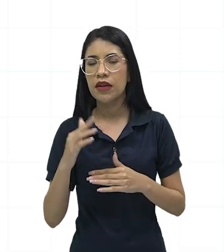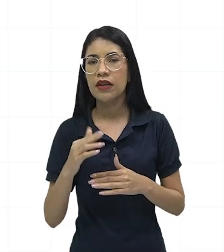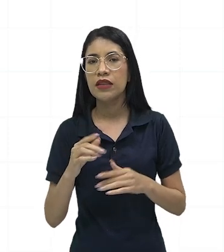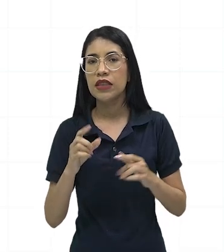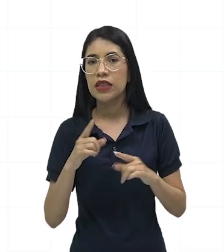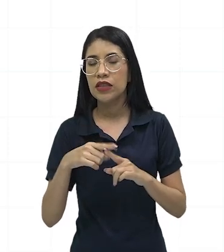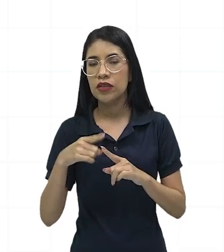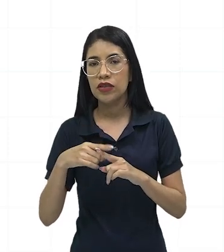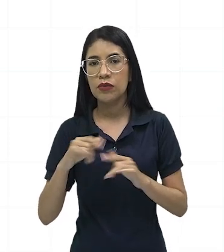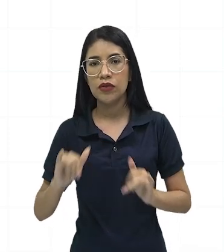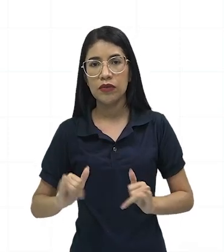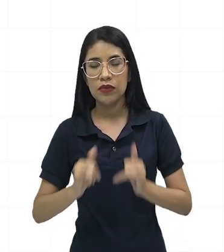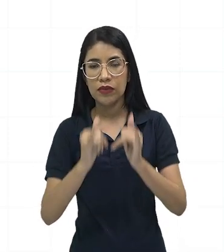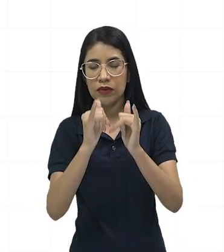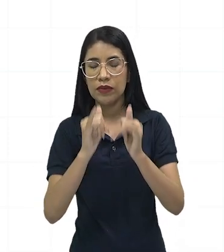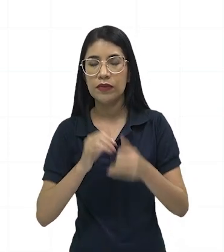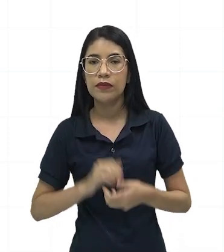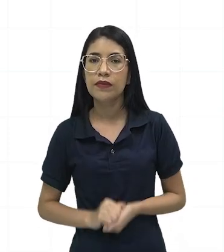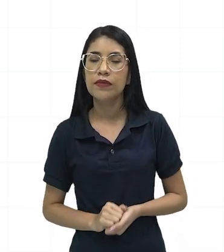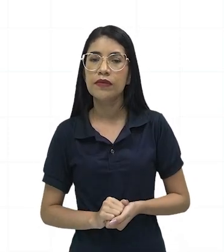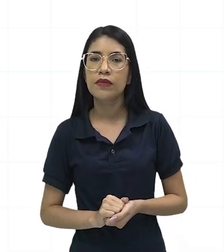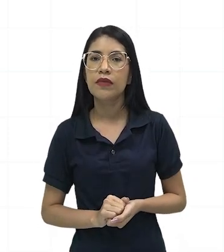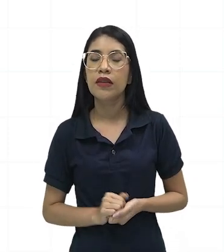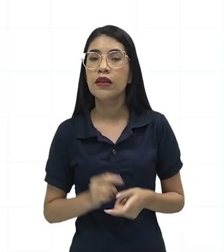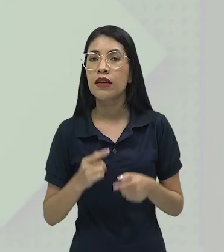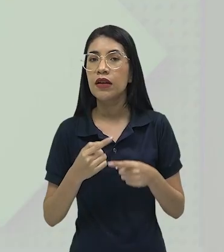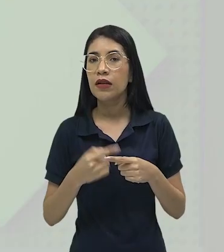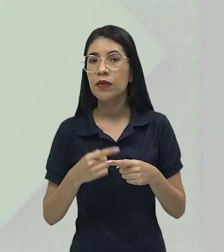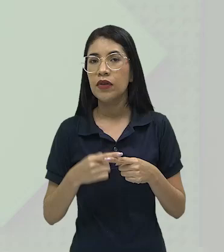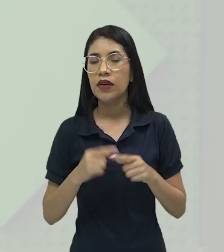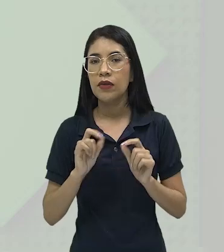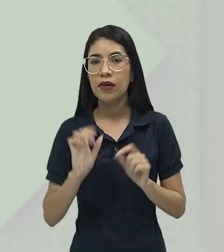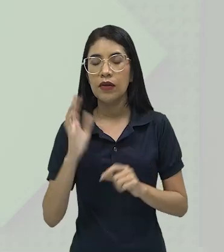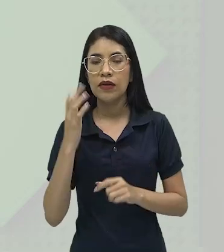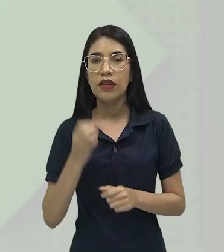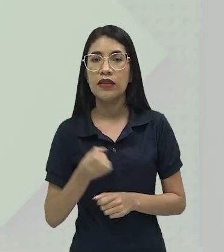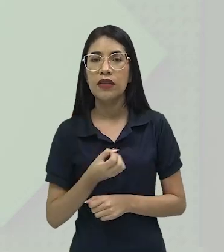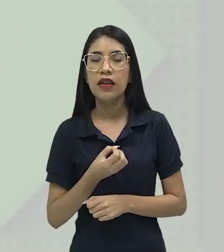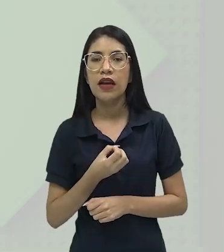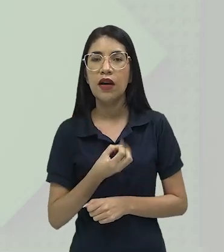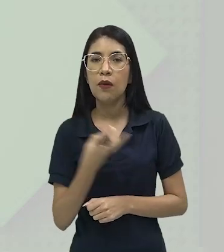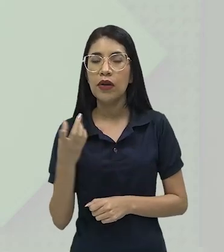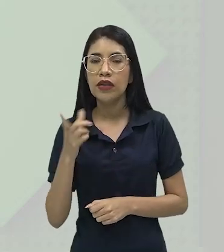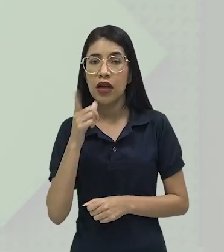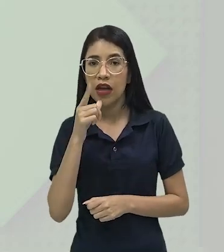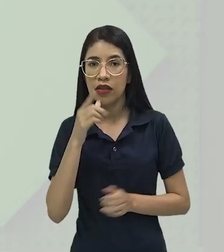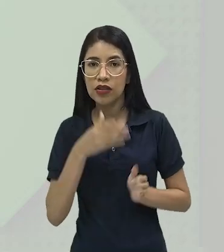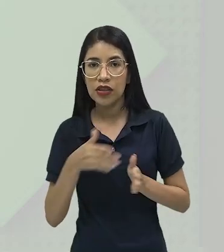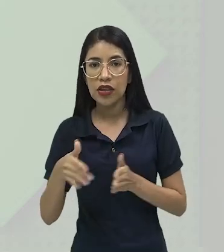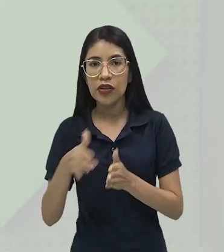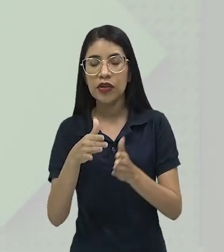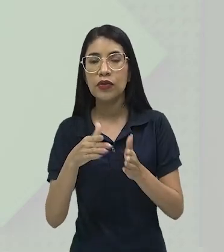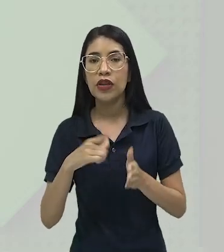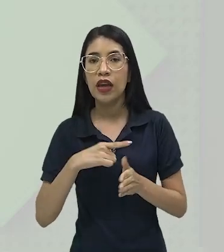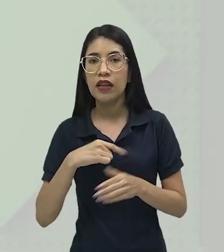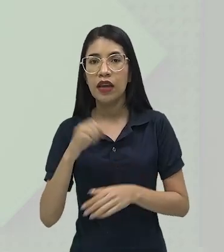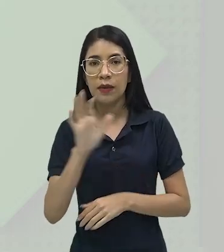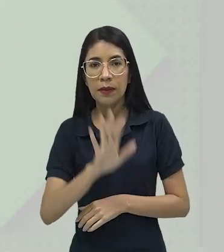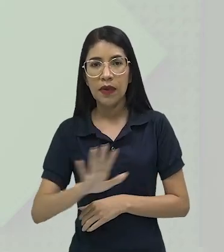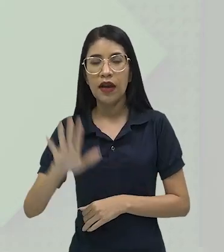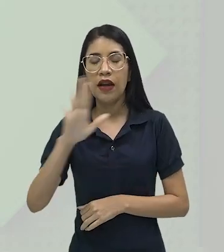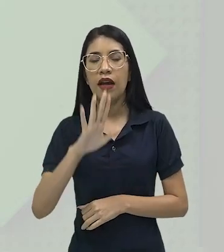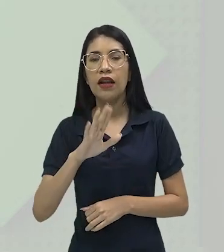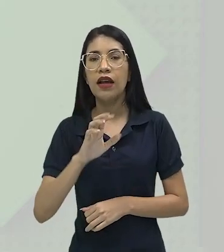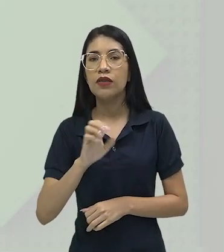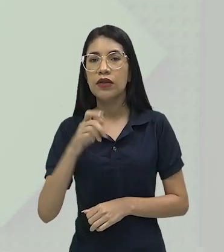a hidrelétrica? Pelo simples fato da quantidade de rios disponíveis no nosso